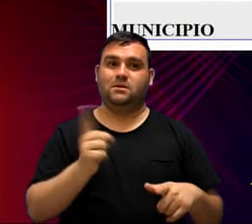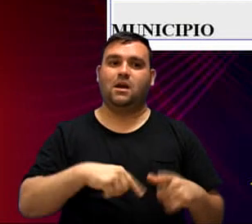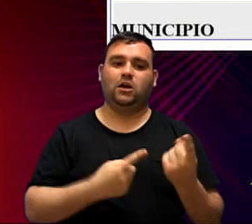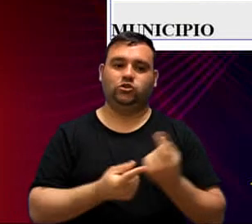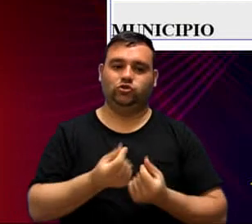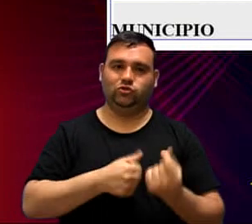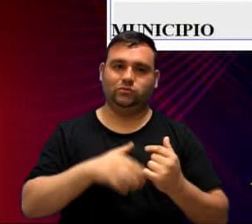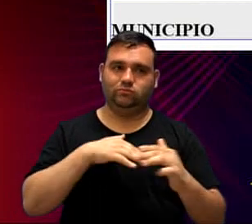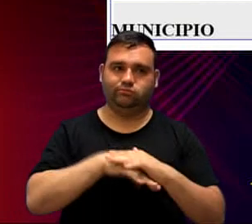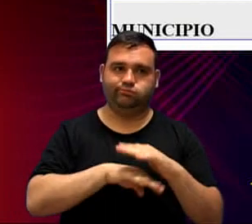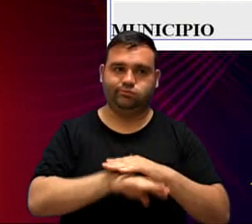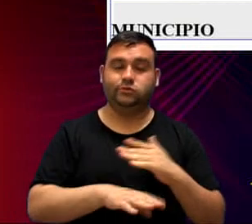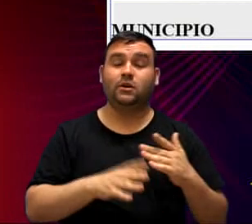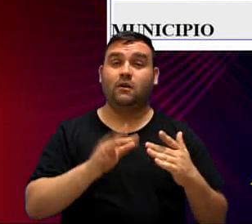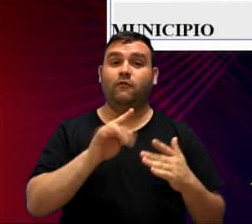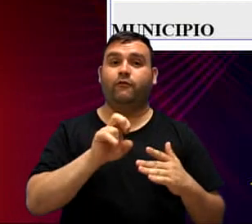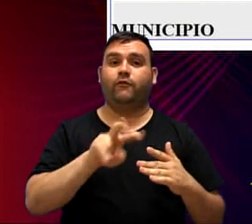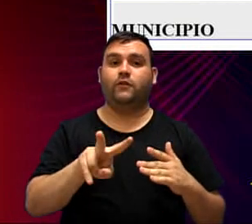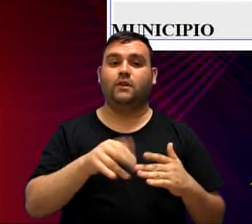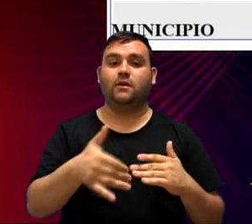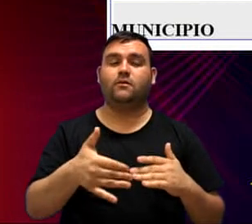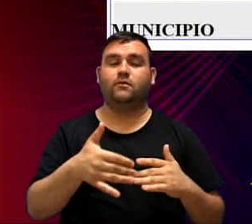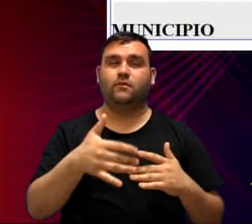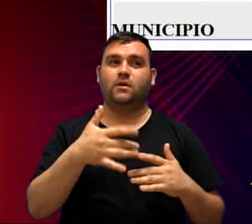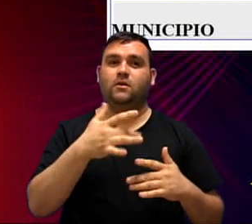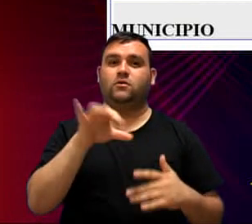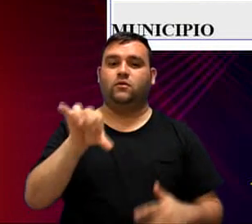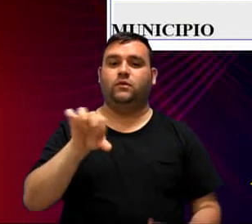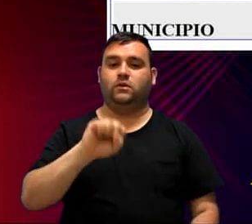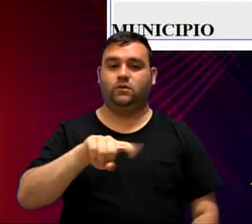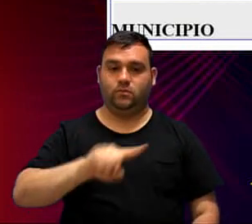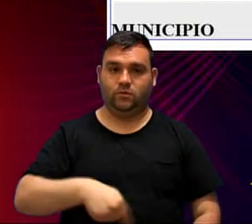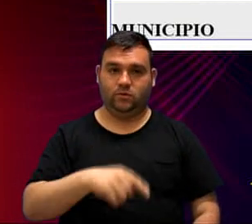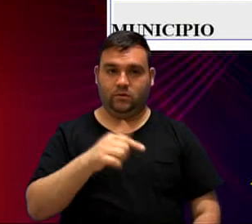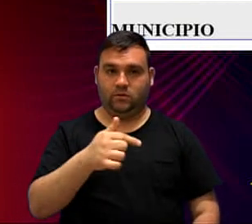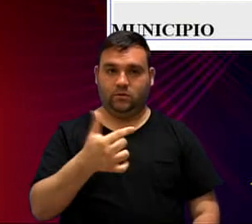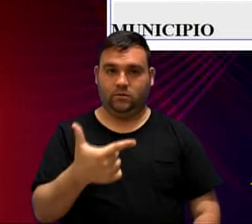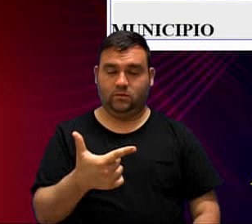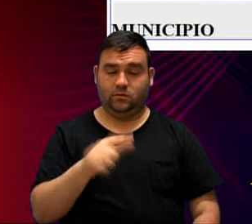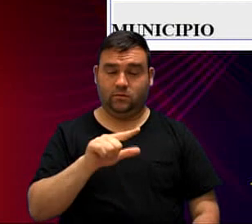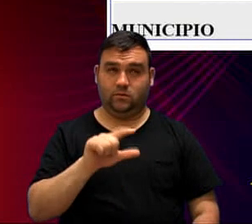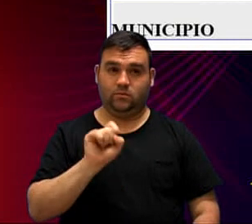receita aqui. A Funserv Saúde,